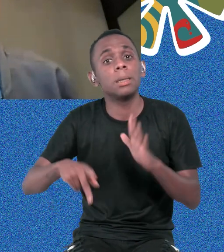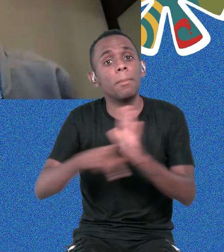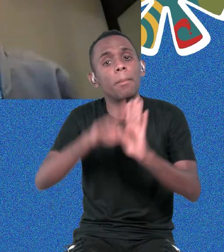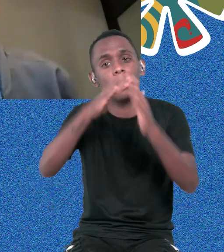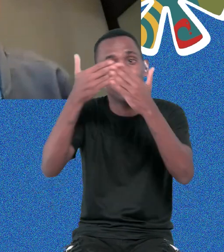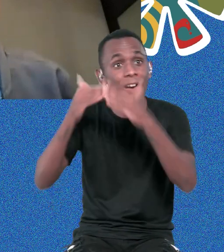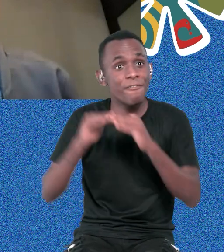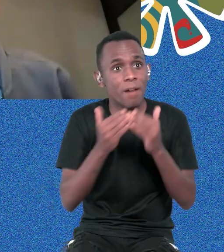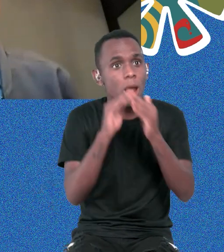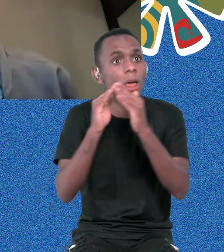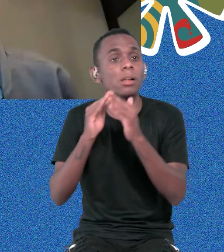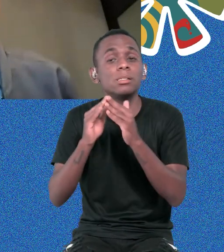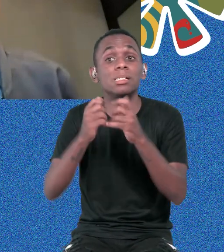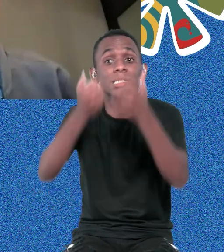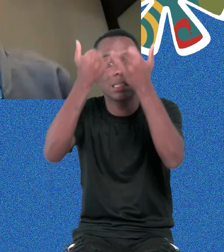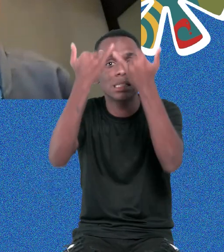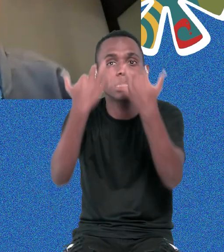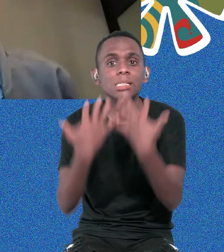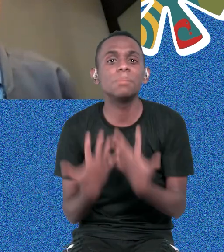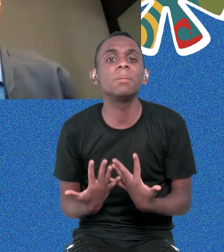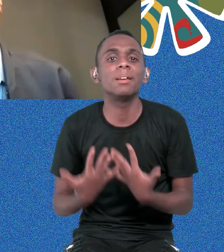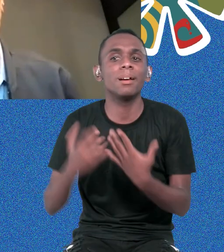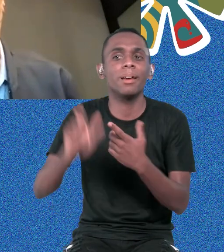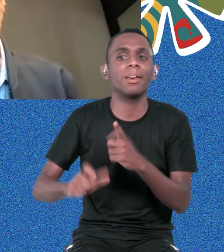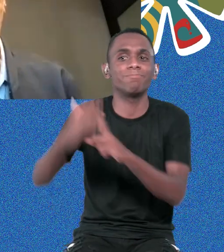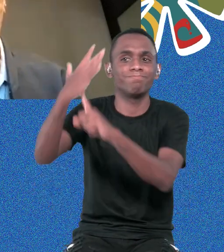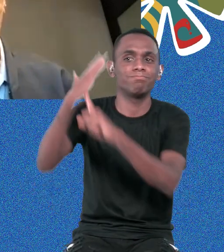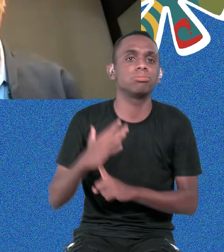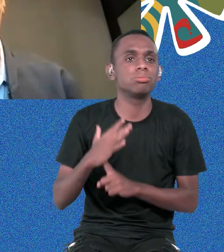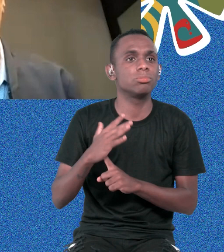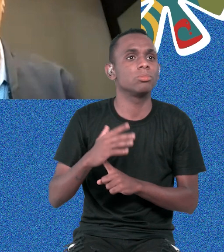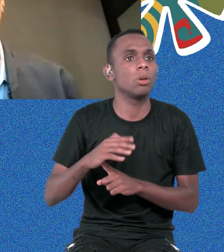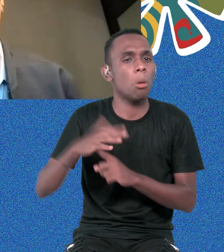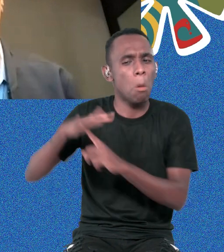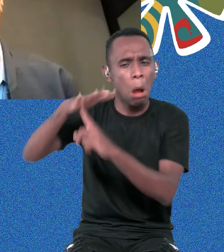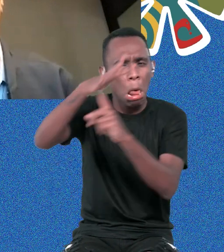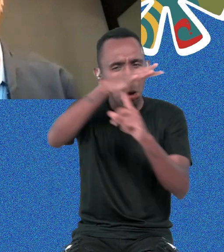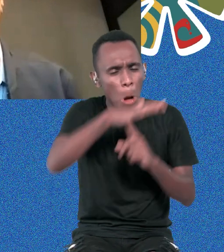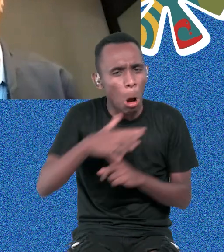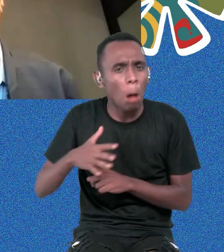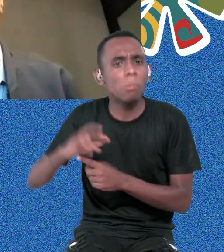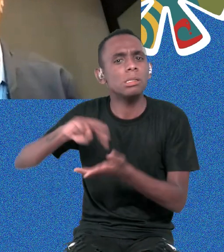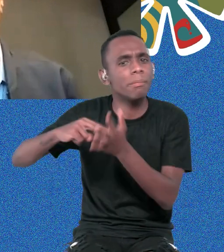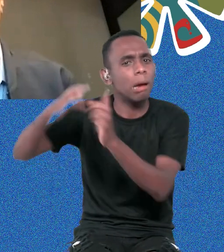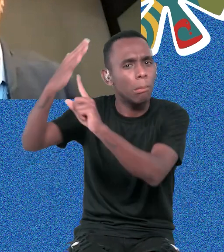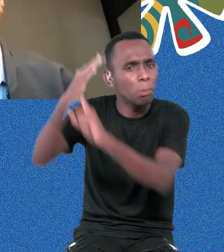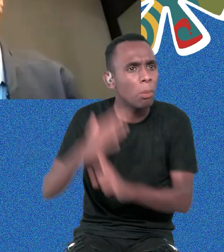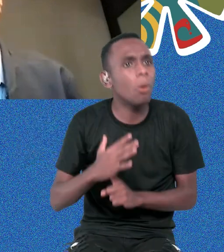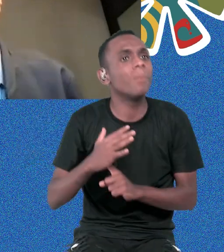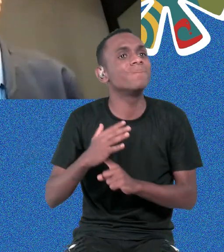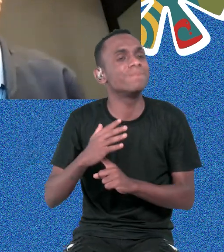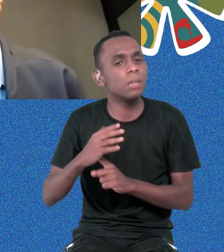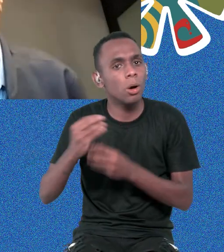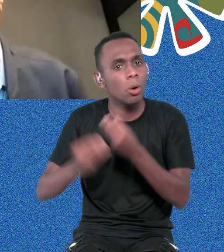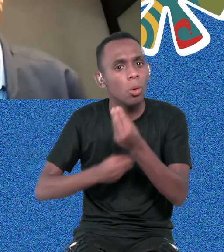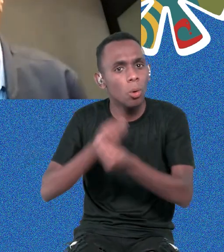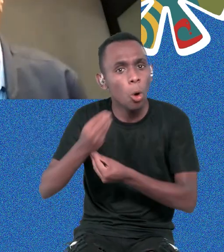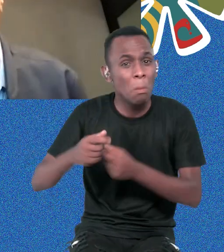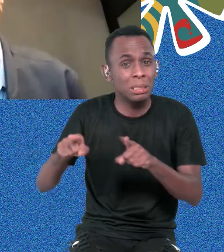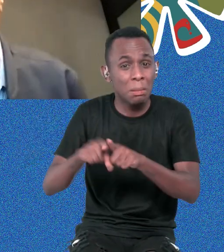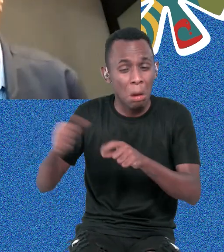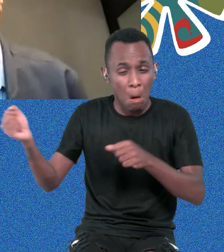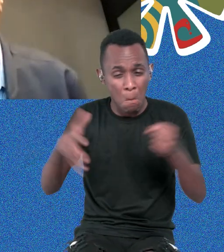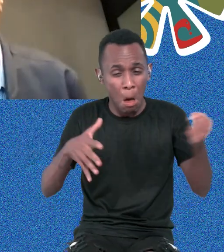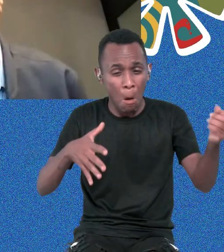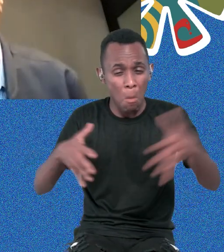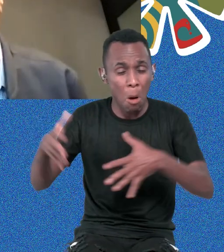das favelas. Quem as ameaça? São os de cima, dos helicópteros. Como as ameaça?